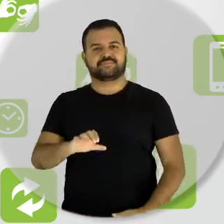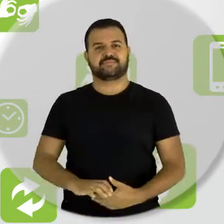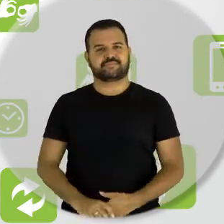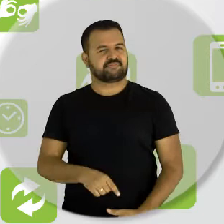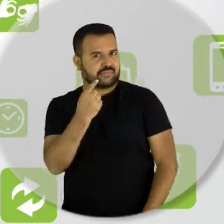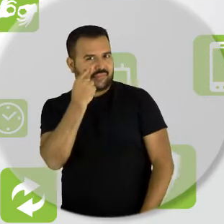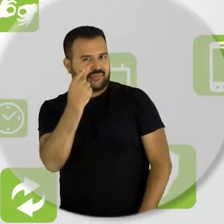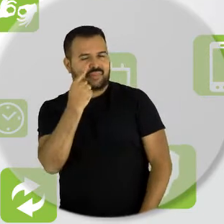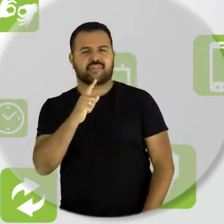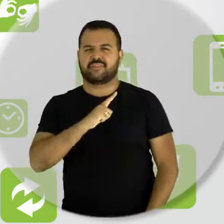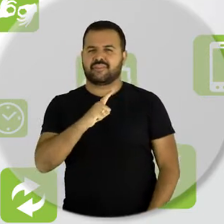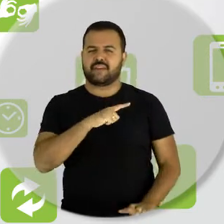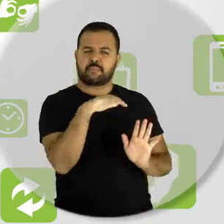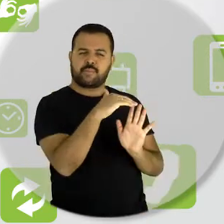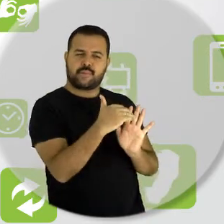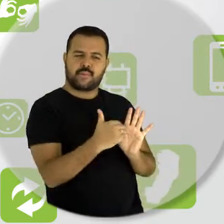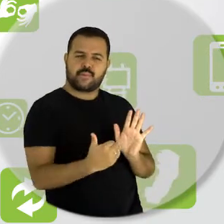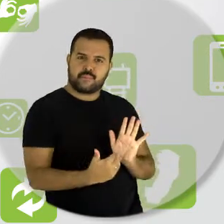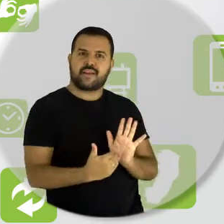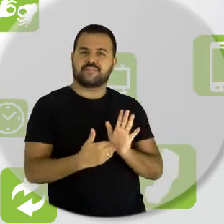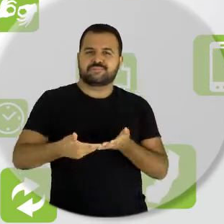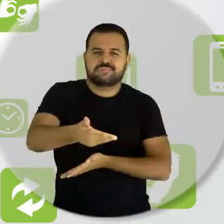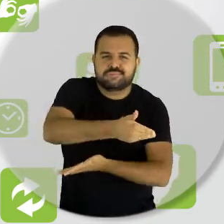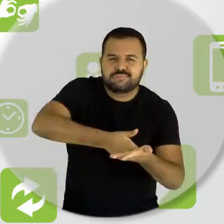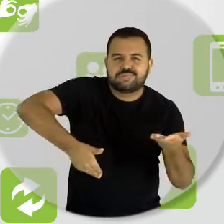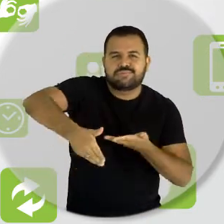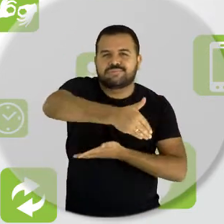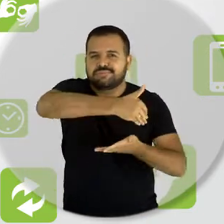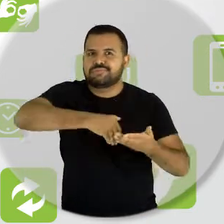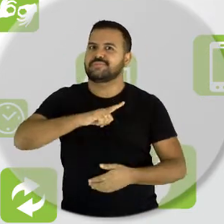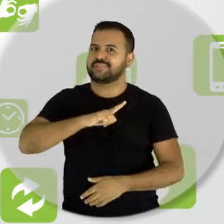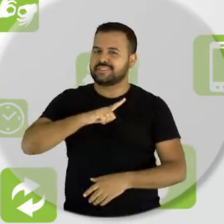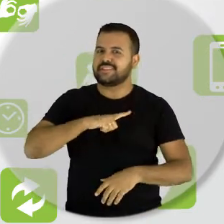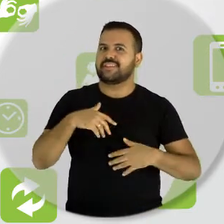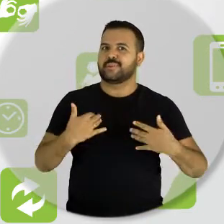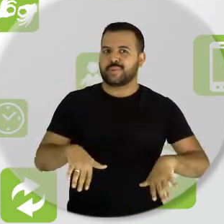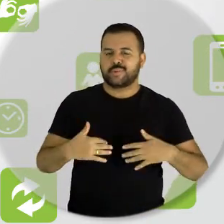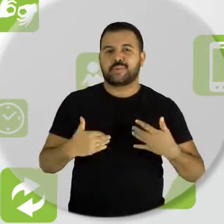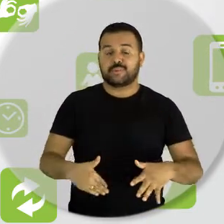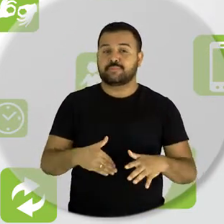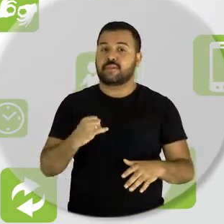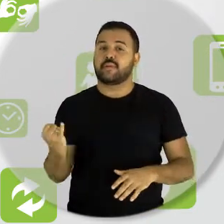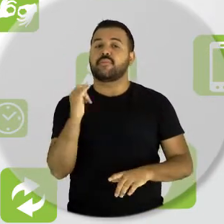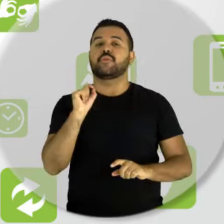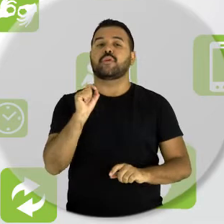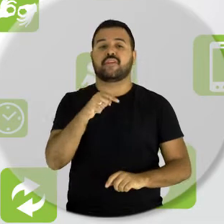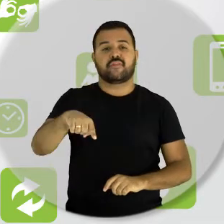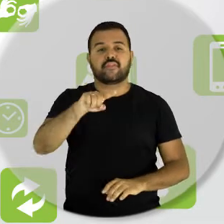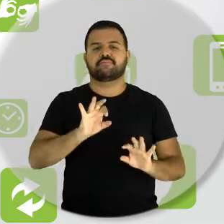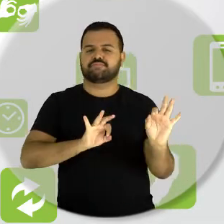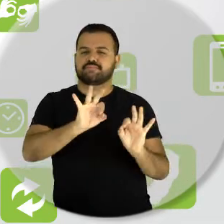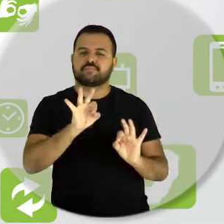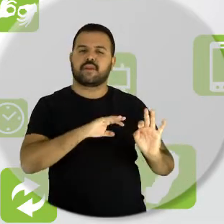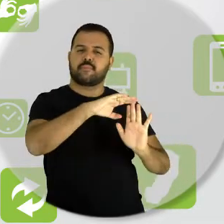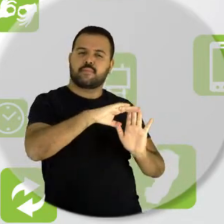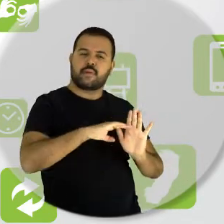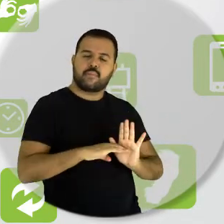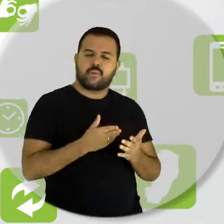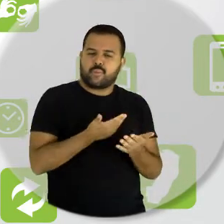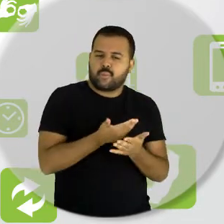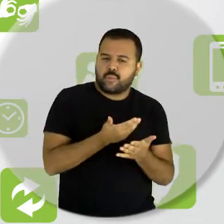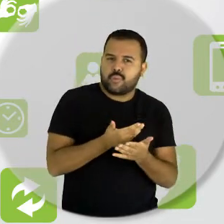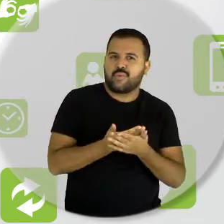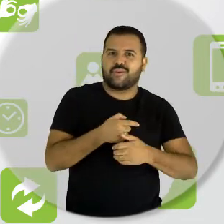que trocar nas próximas semanas. É importante que você organize seus horários e estudo para a leitura dos materiais e postagem